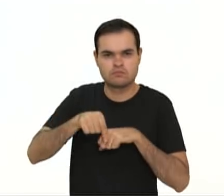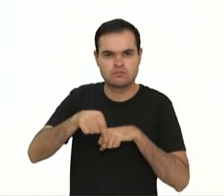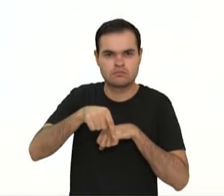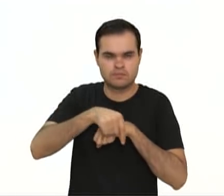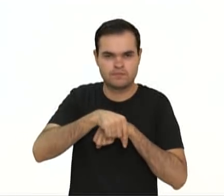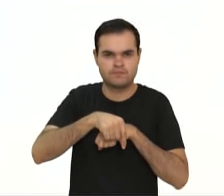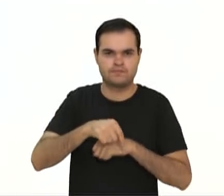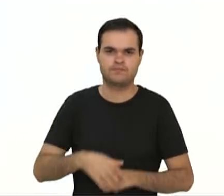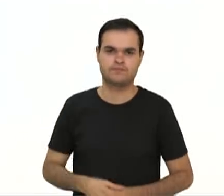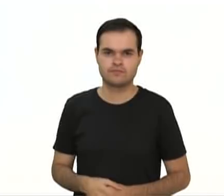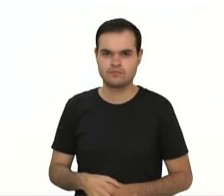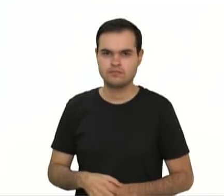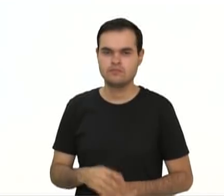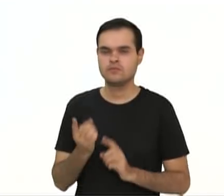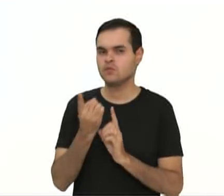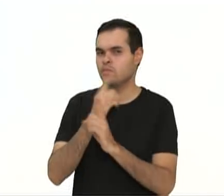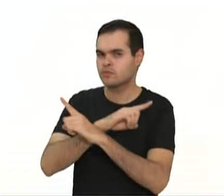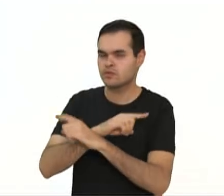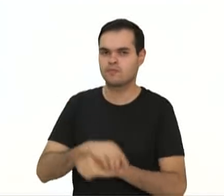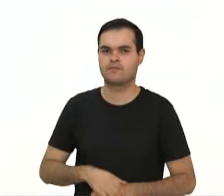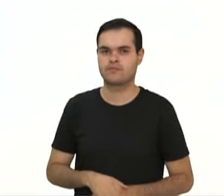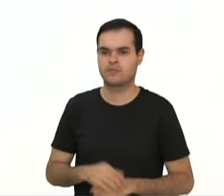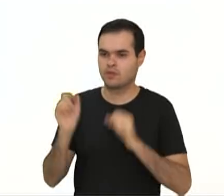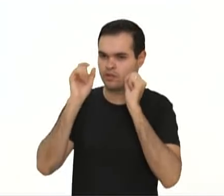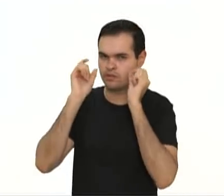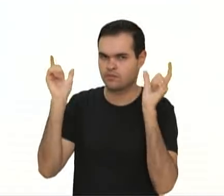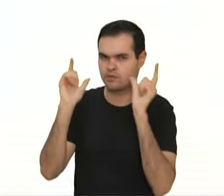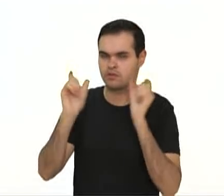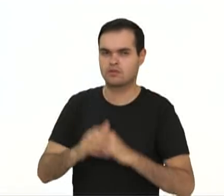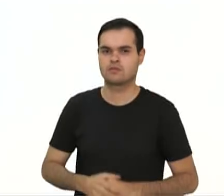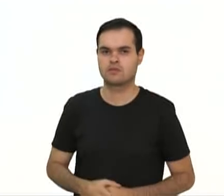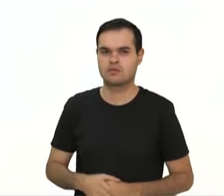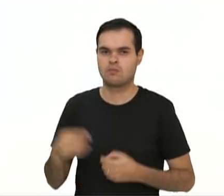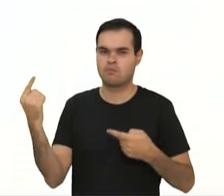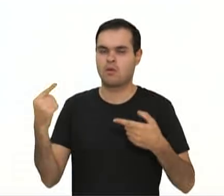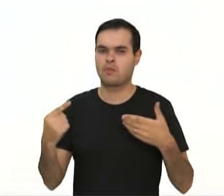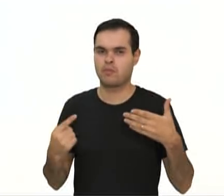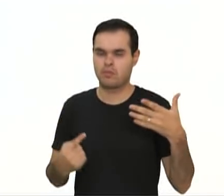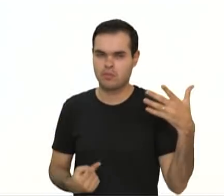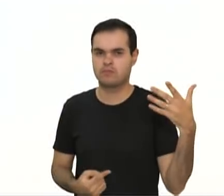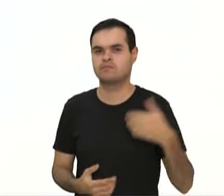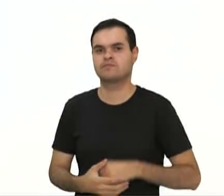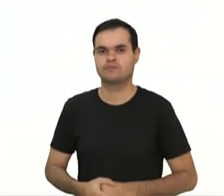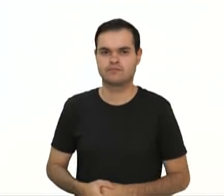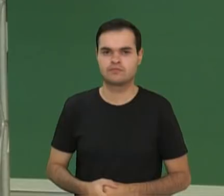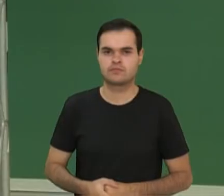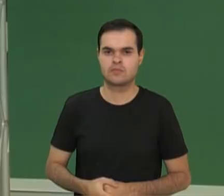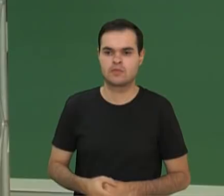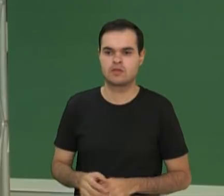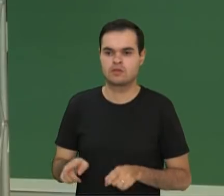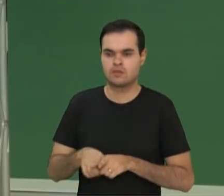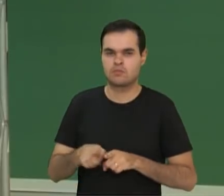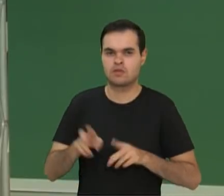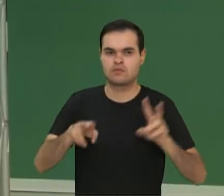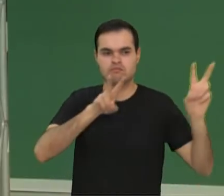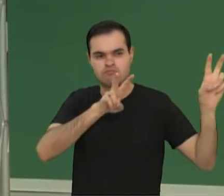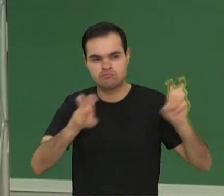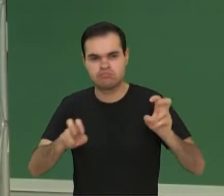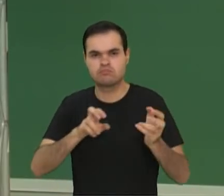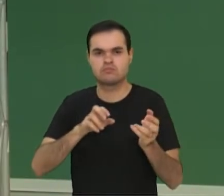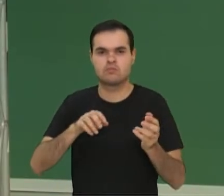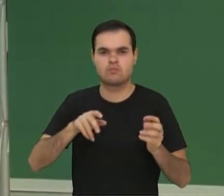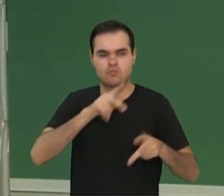argumentativos: oposição, advertência, enumeração de ações, expressões e frases